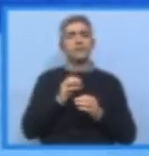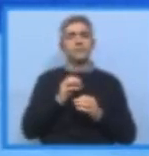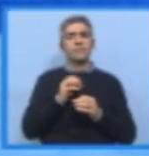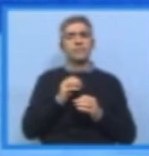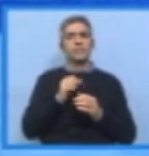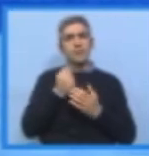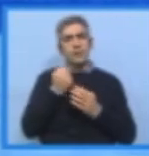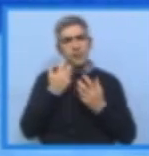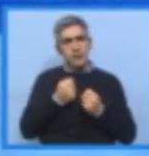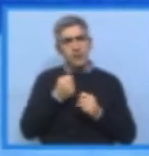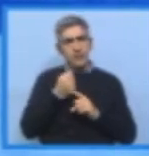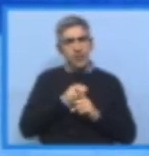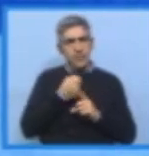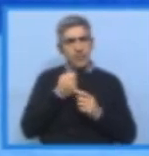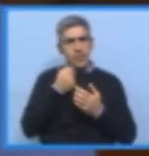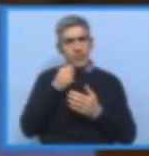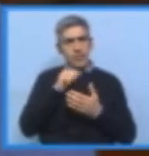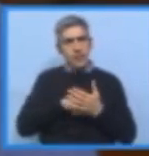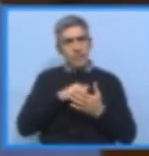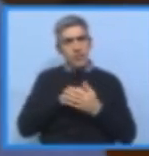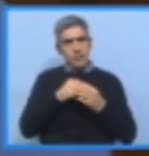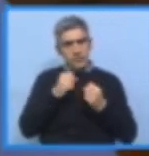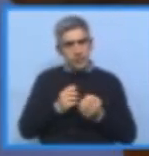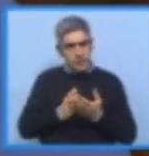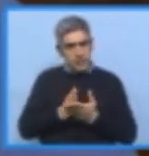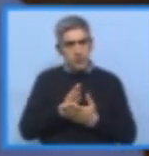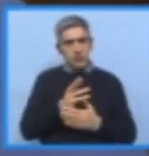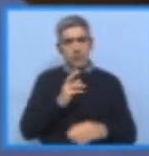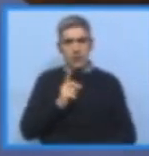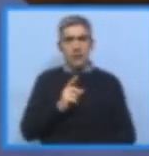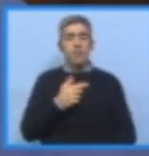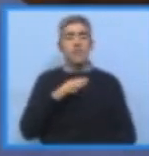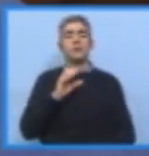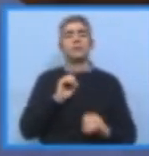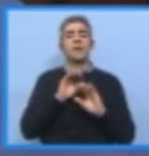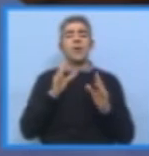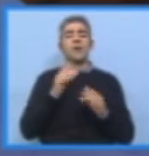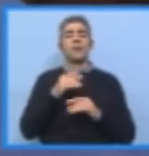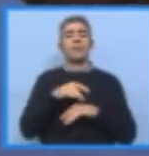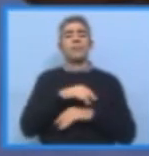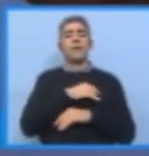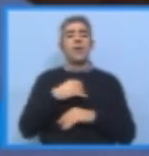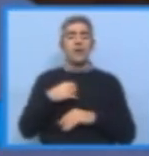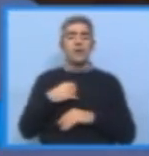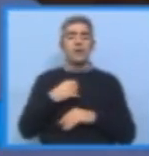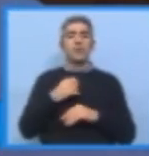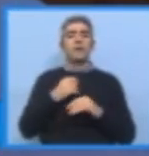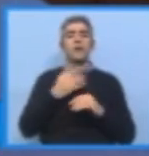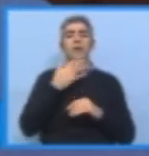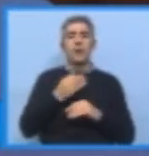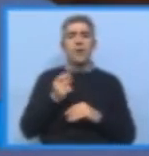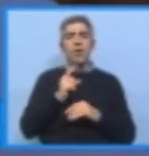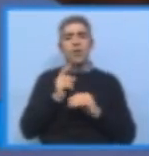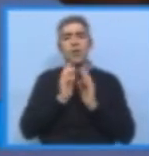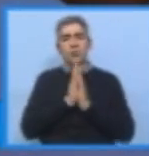muita teimosia, digamos assim. Agora, é evidente que para um médico ter convicções religiosas ou